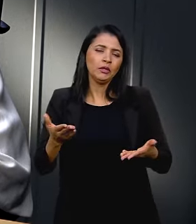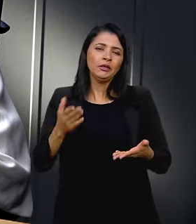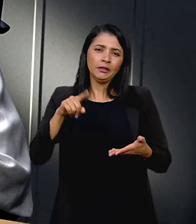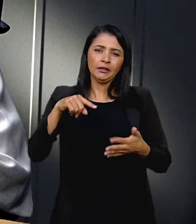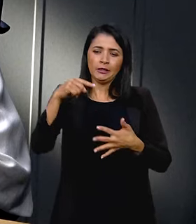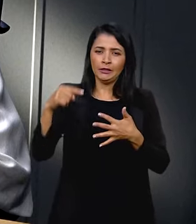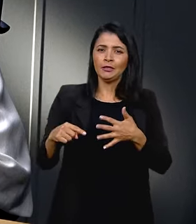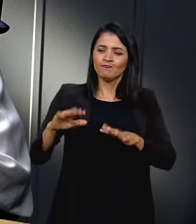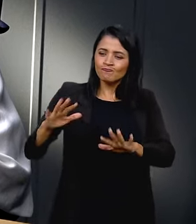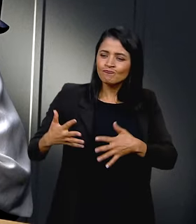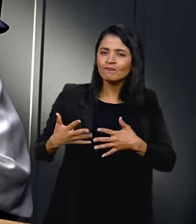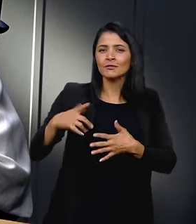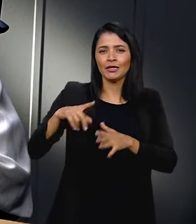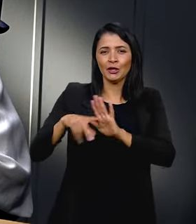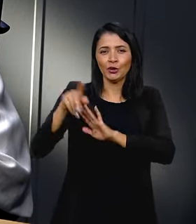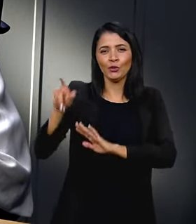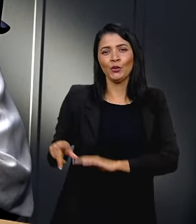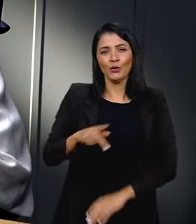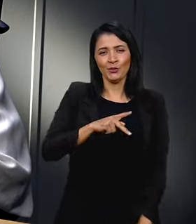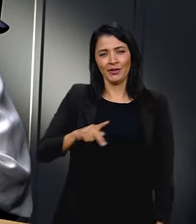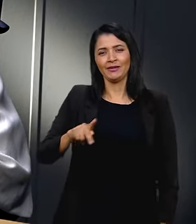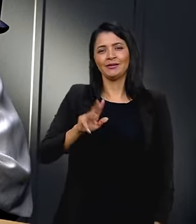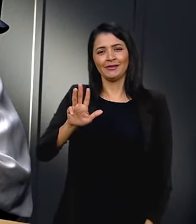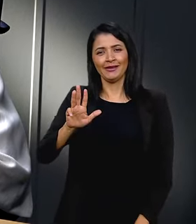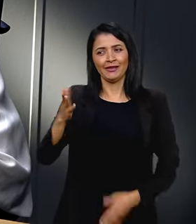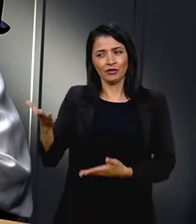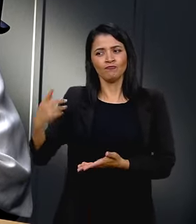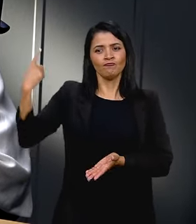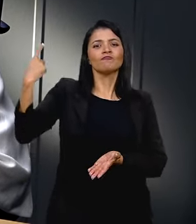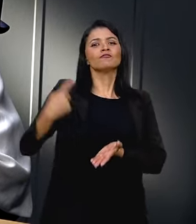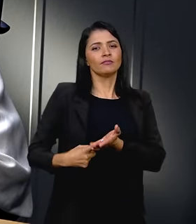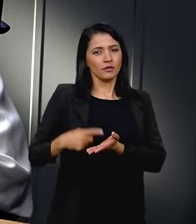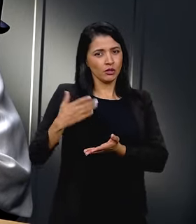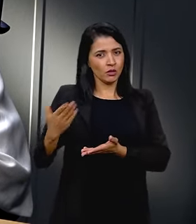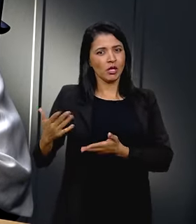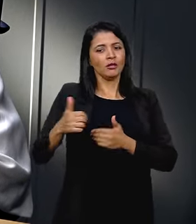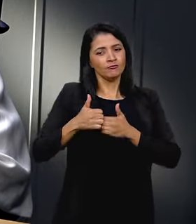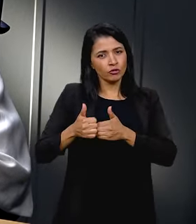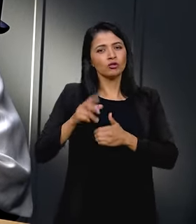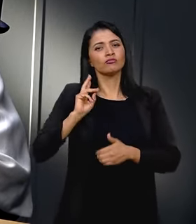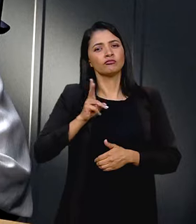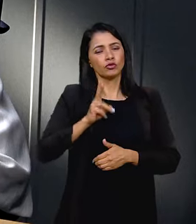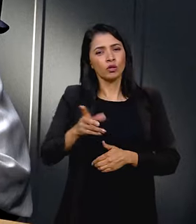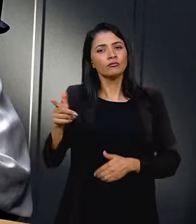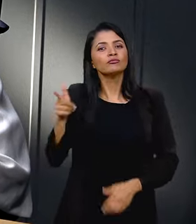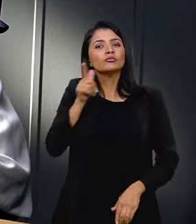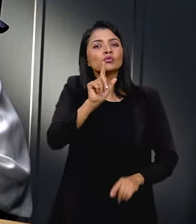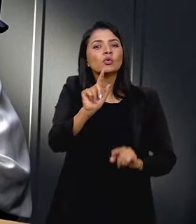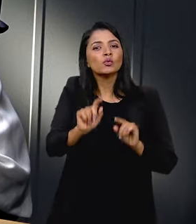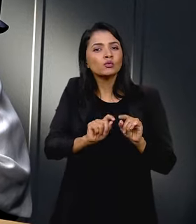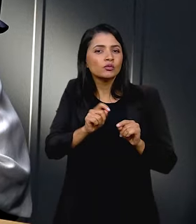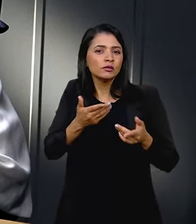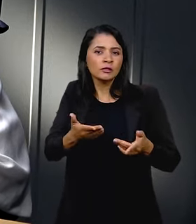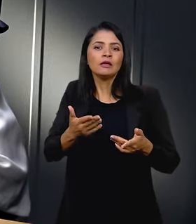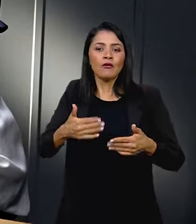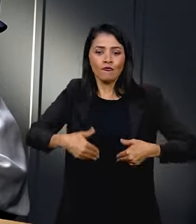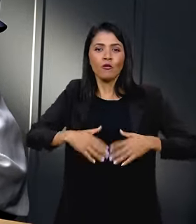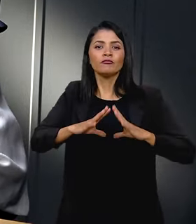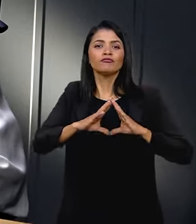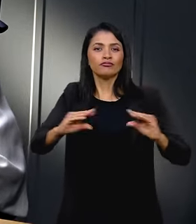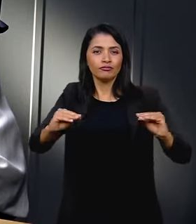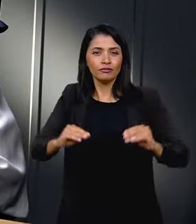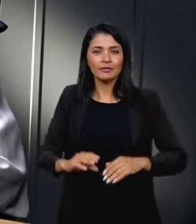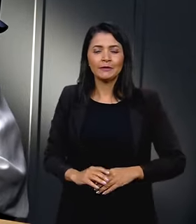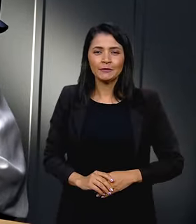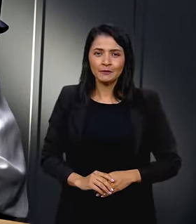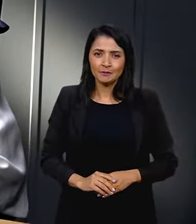a gente tem toda aí a motivação do nosso Presidente e o grande compromisso dele da gente seguir adiante e conseguir eh erradicar